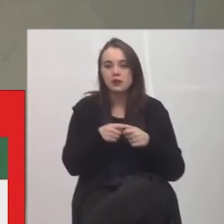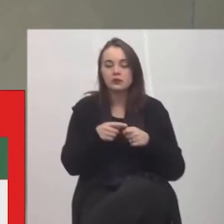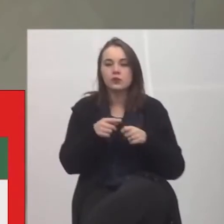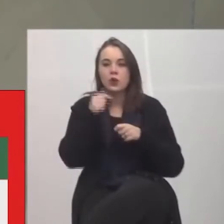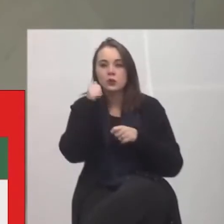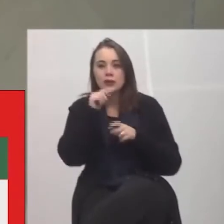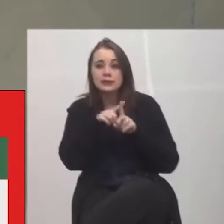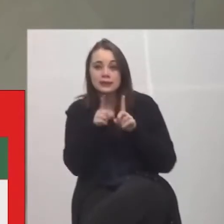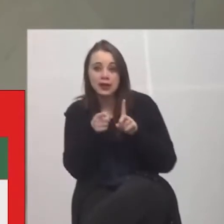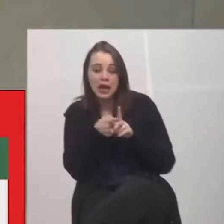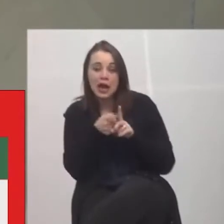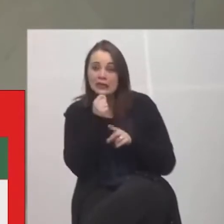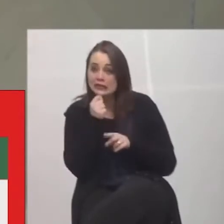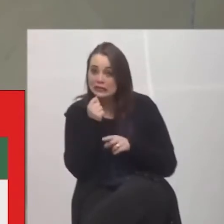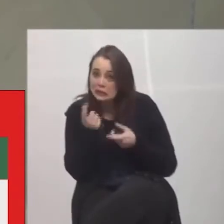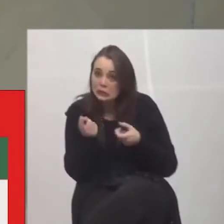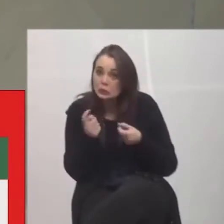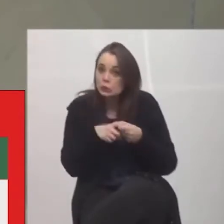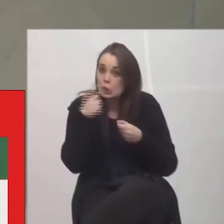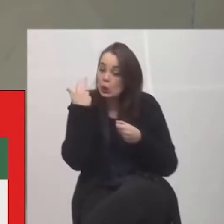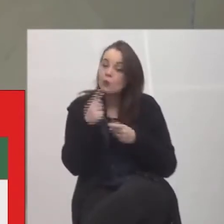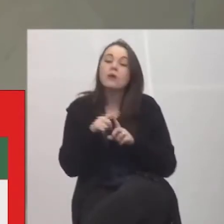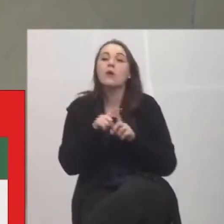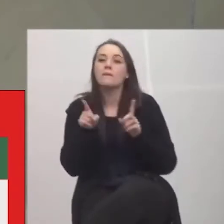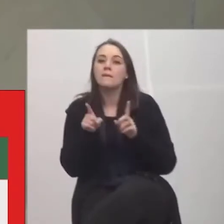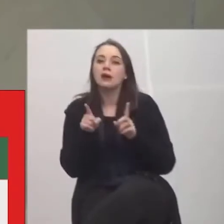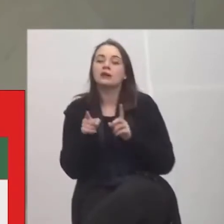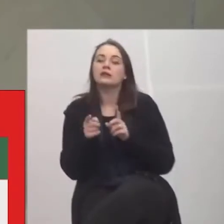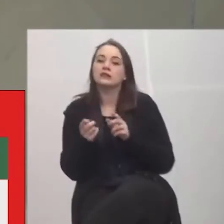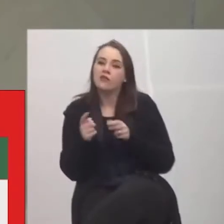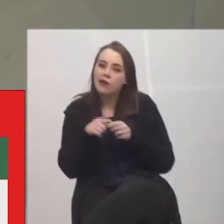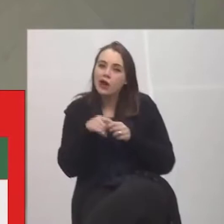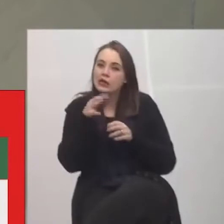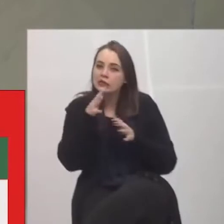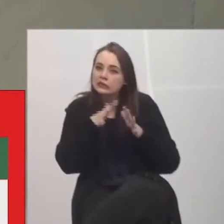mas aí um pouco mais acima, né? Então,